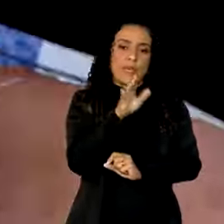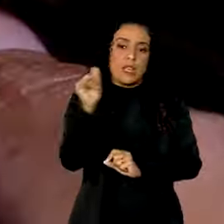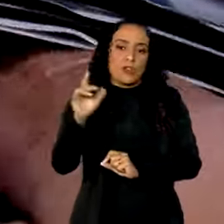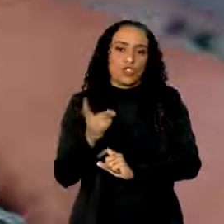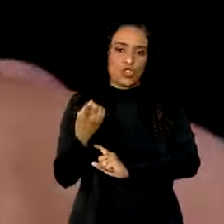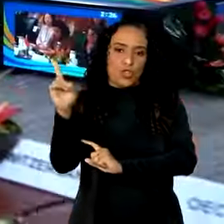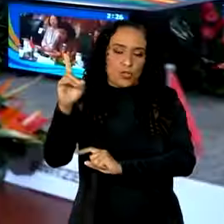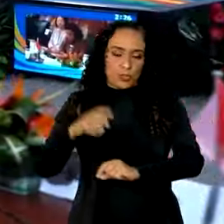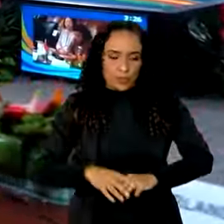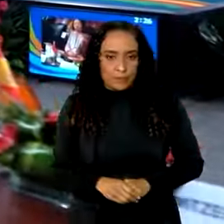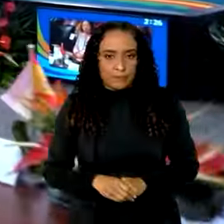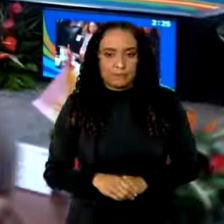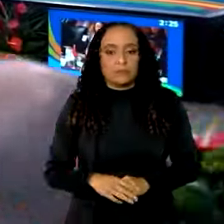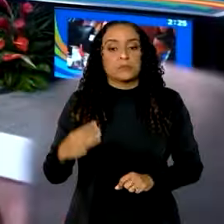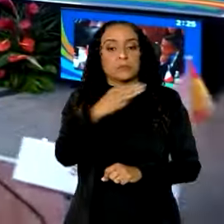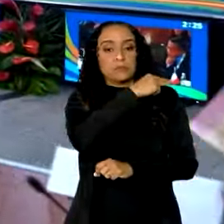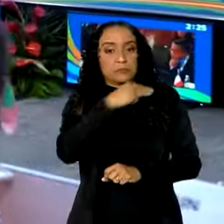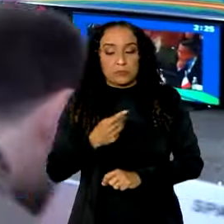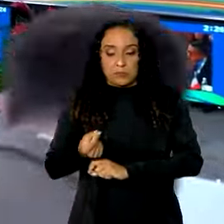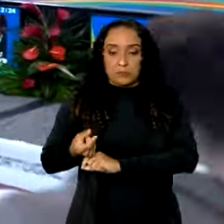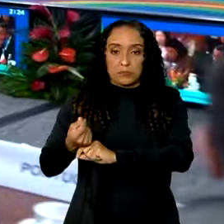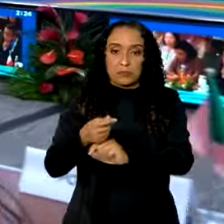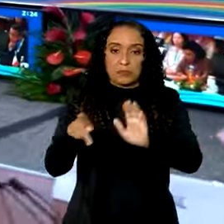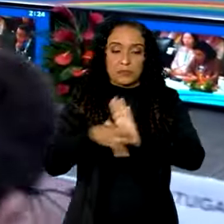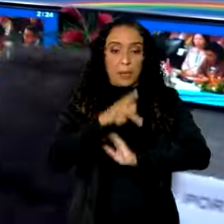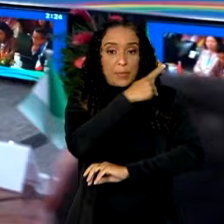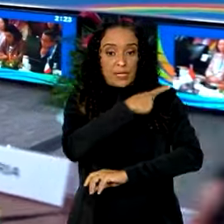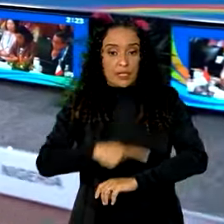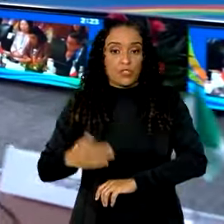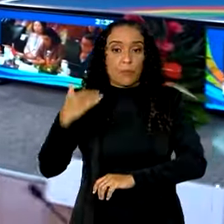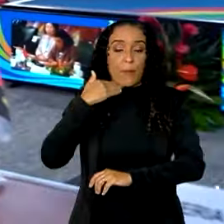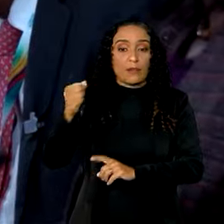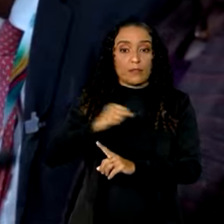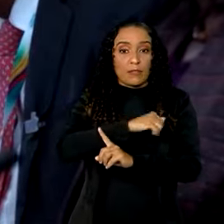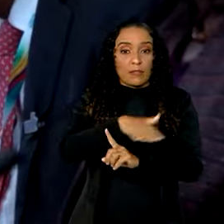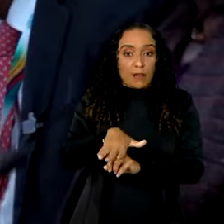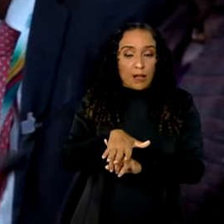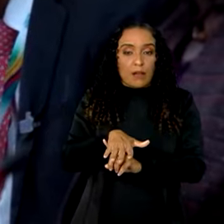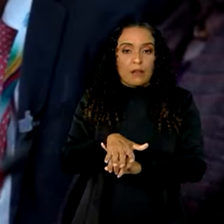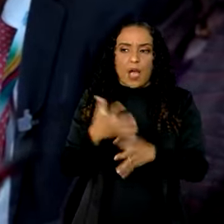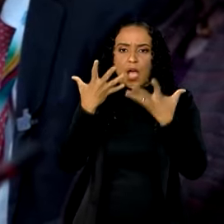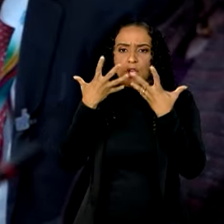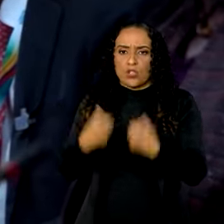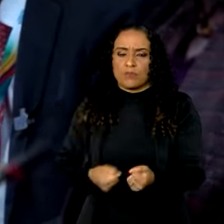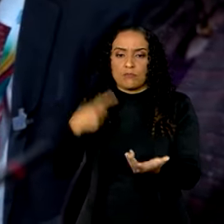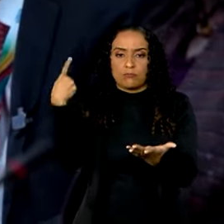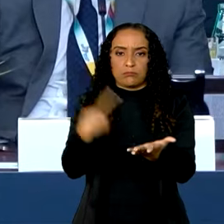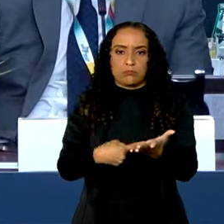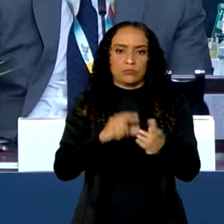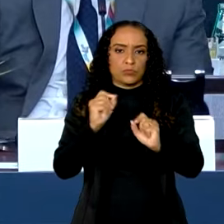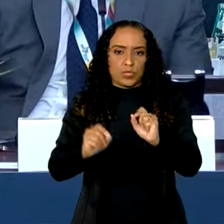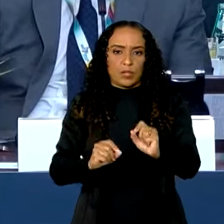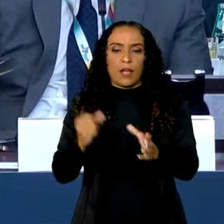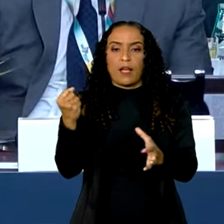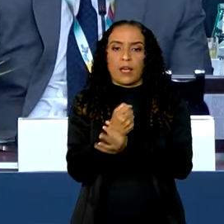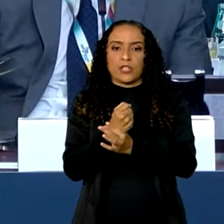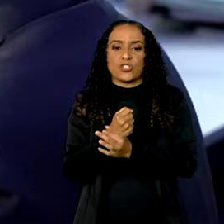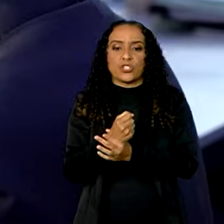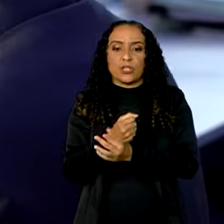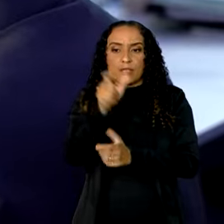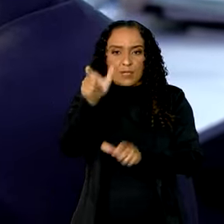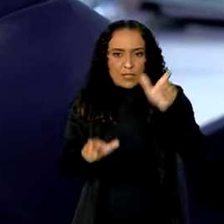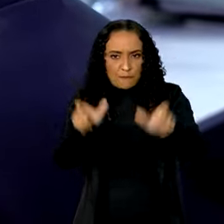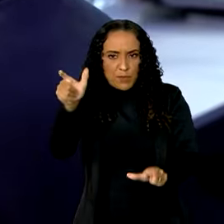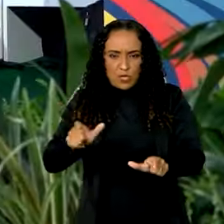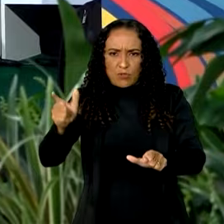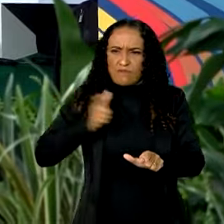de dólares. Ministros de finanças e presidentes de bancos centrais assumiram compromisso para garantir que esses